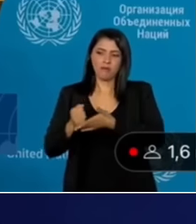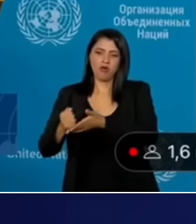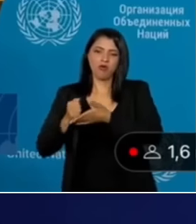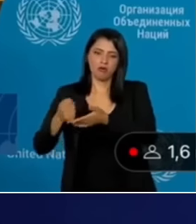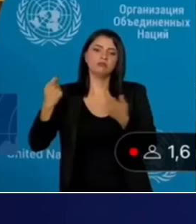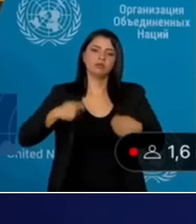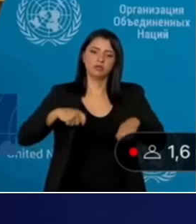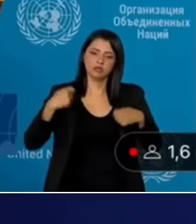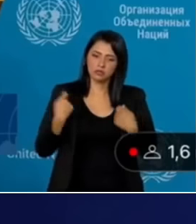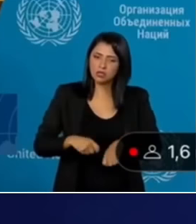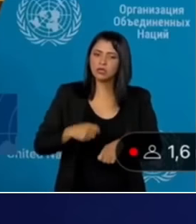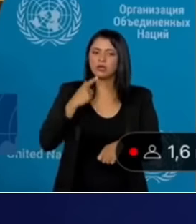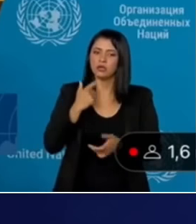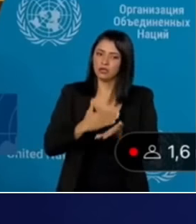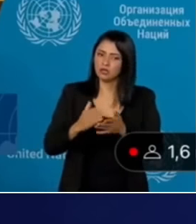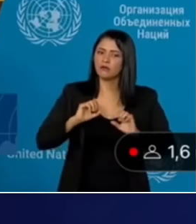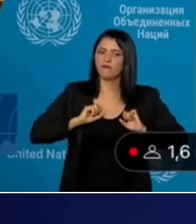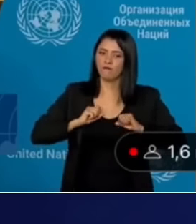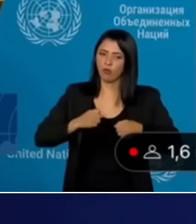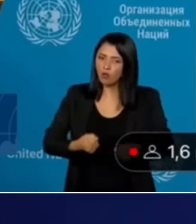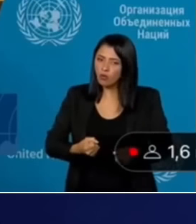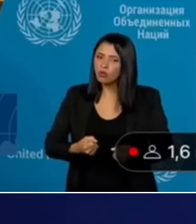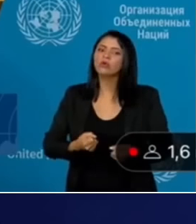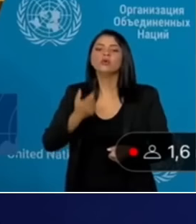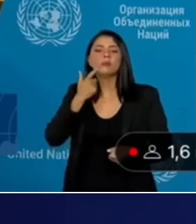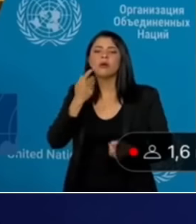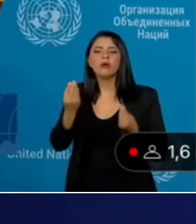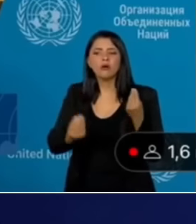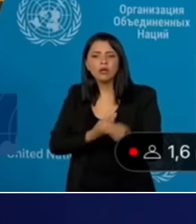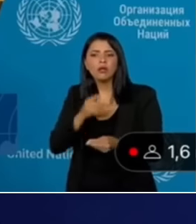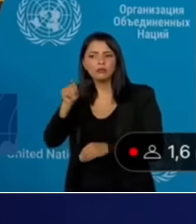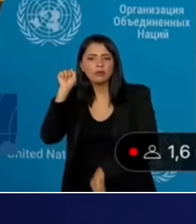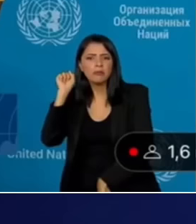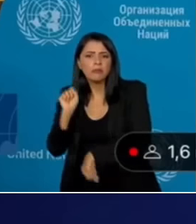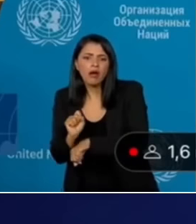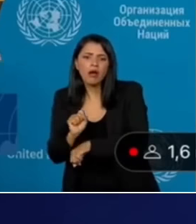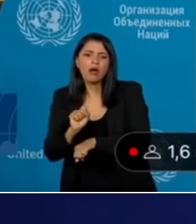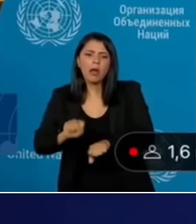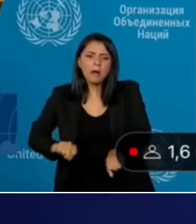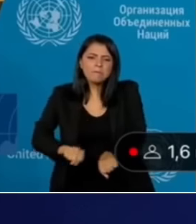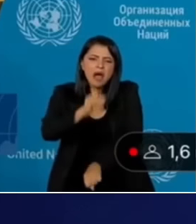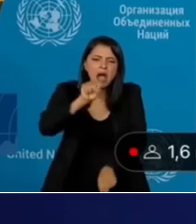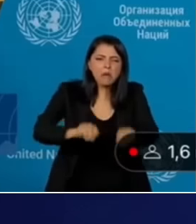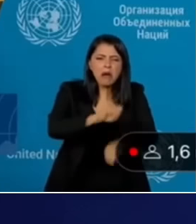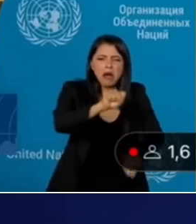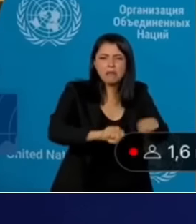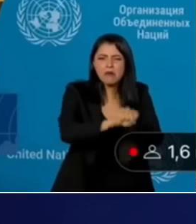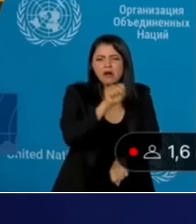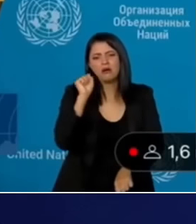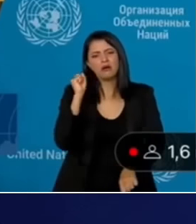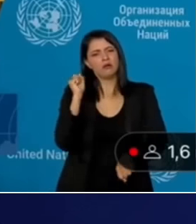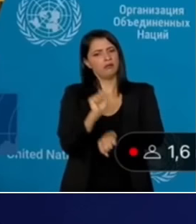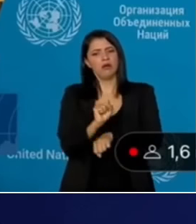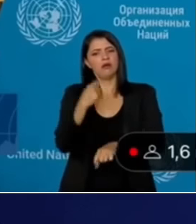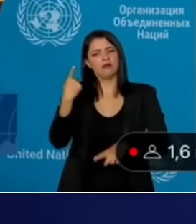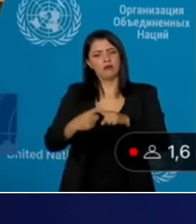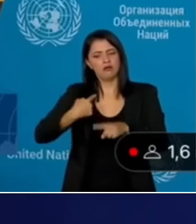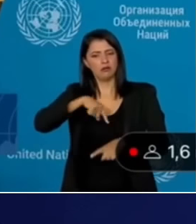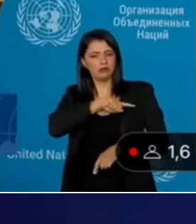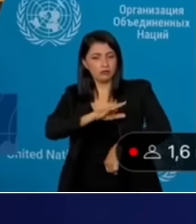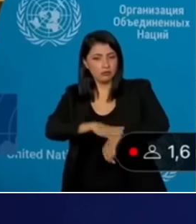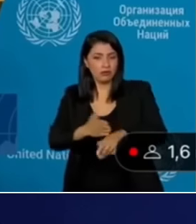começar a fazer um esforço maior para que esse genocido pare porque nós estamos numa situação